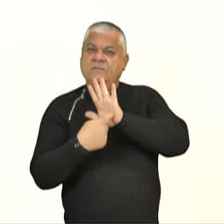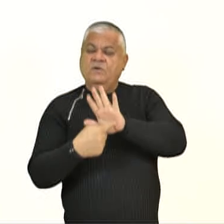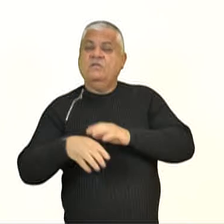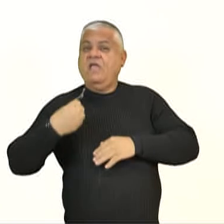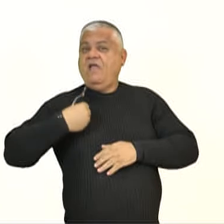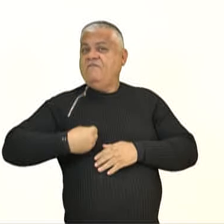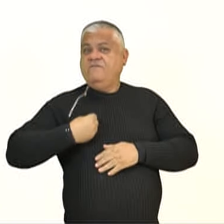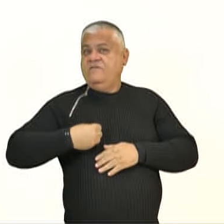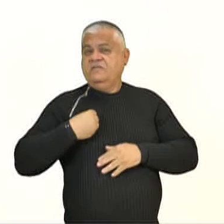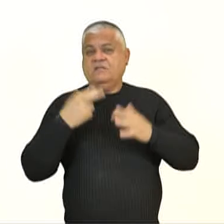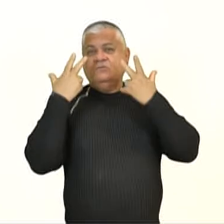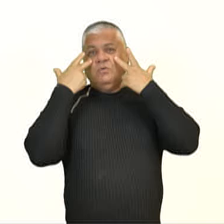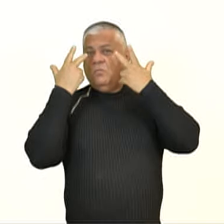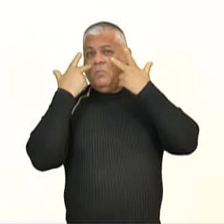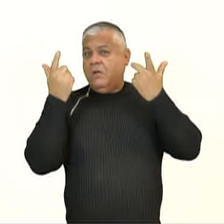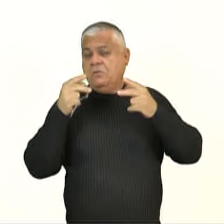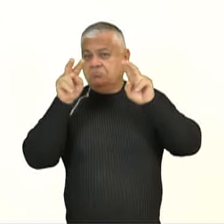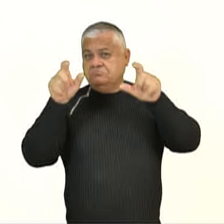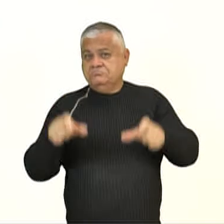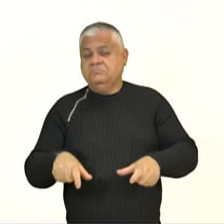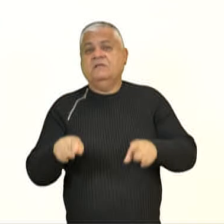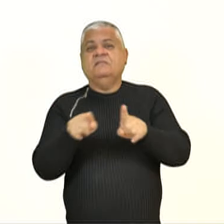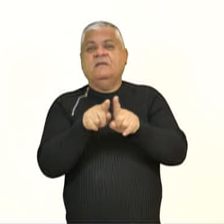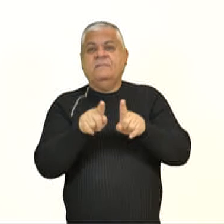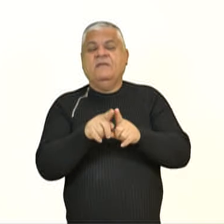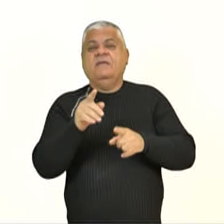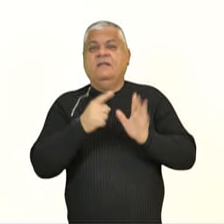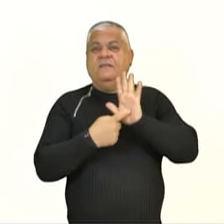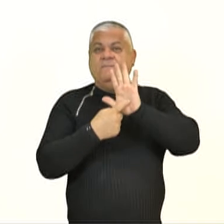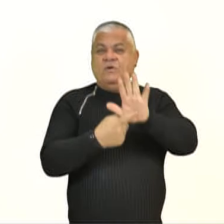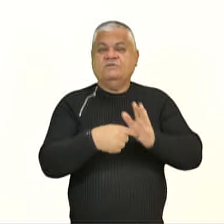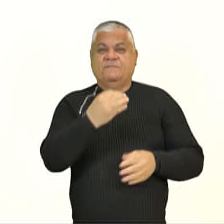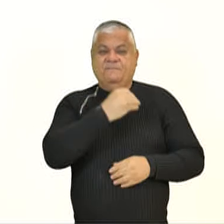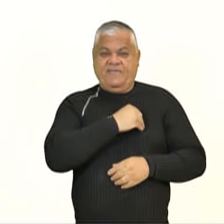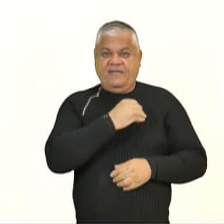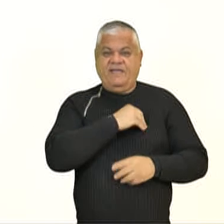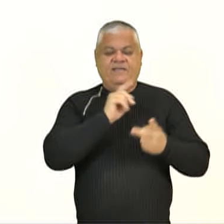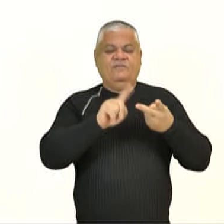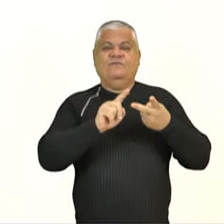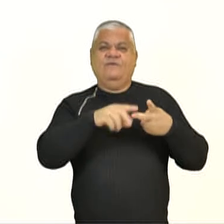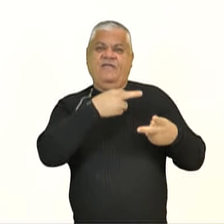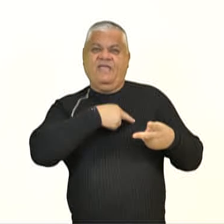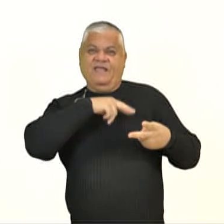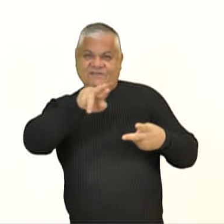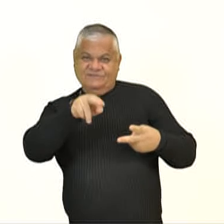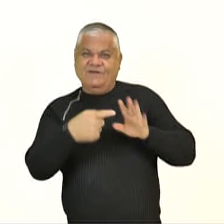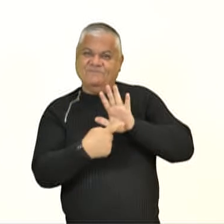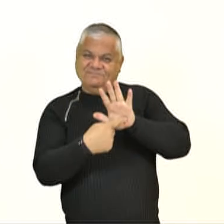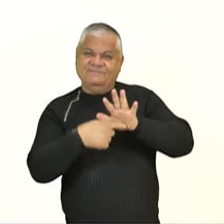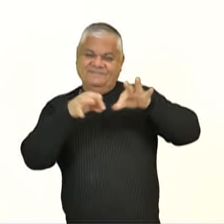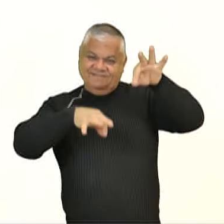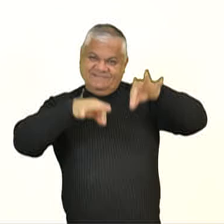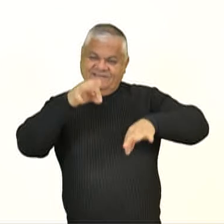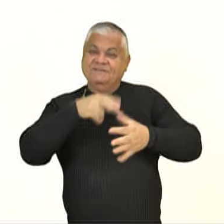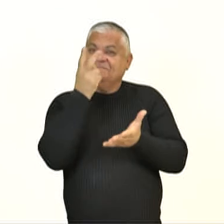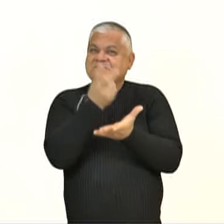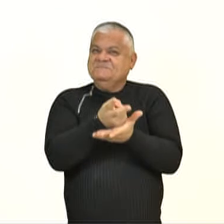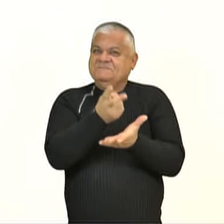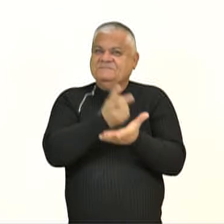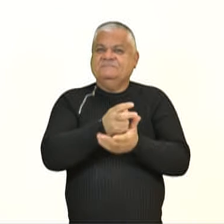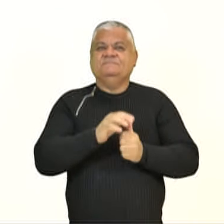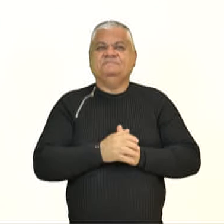cotidiano, ou seja, o dia a dia, o profano e o religioso. Então, o pecado e a religião, sempre embutido em suas